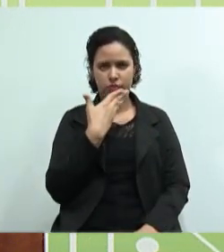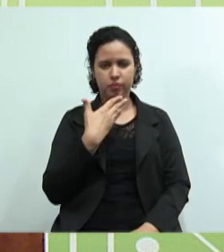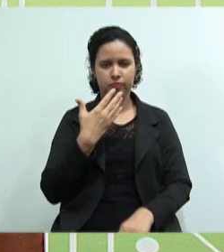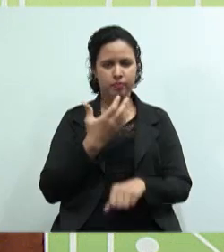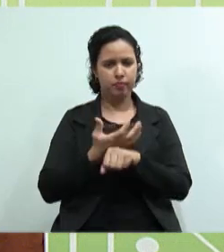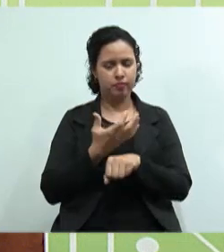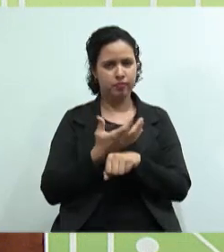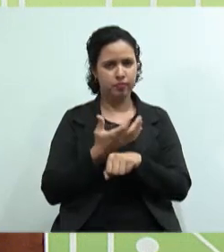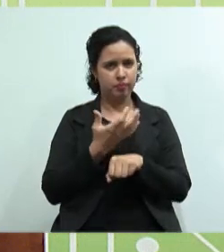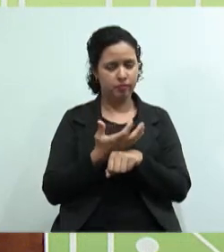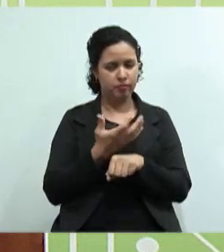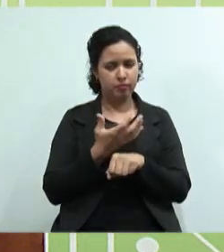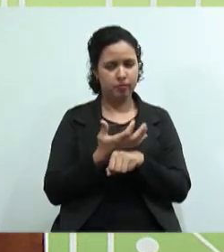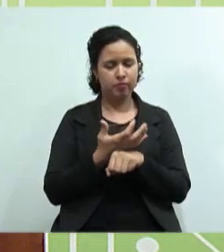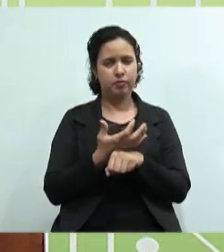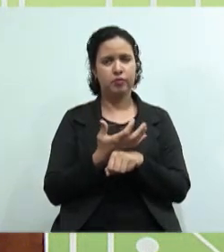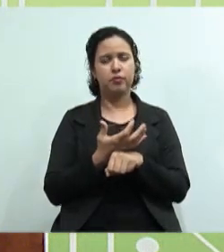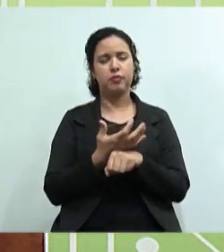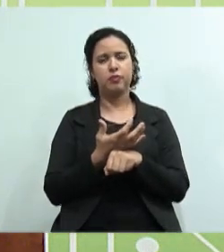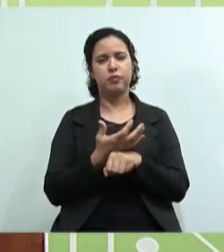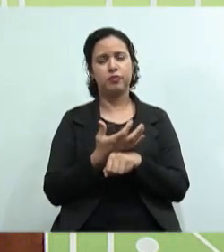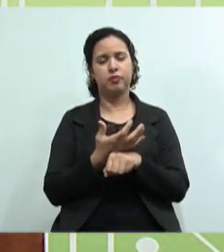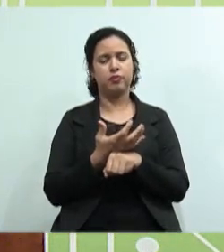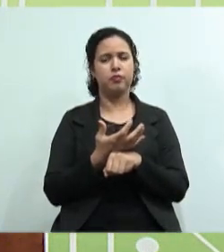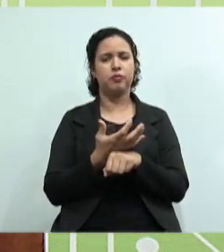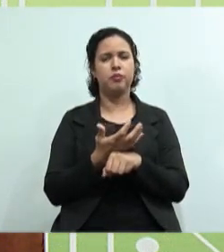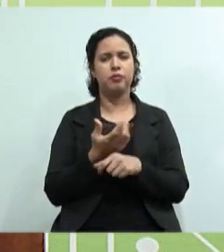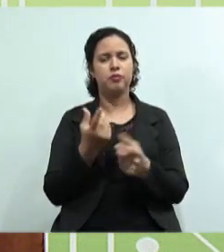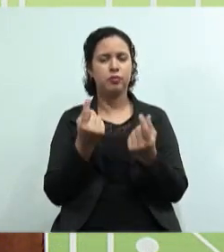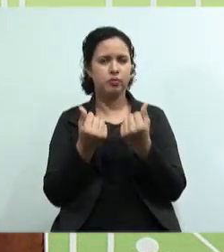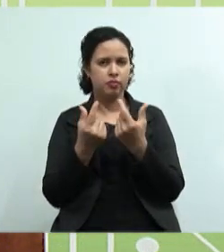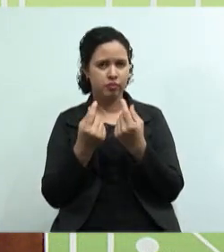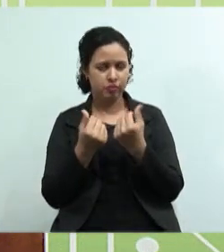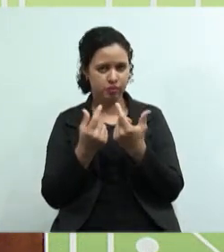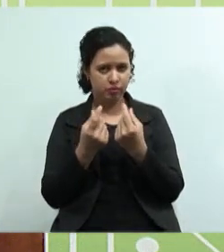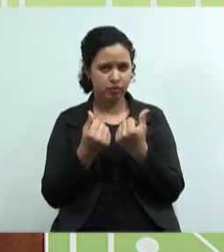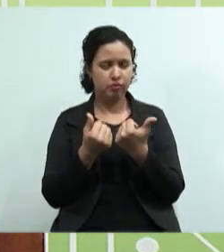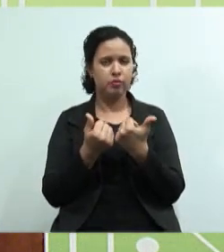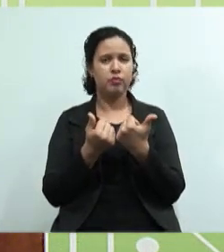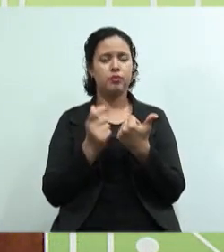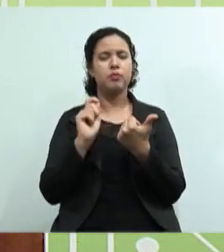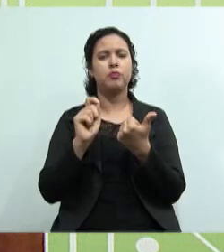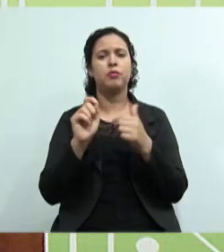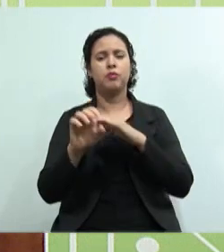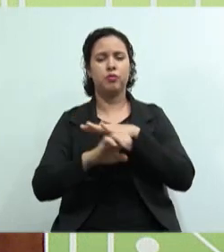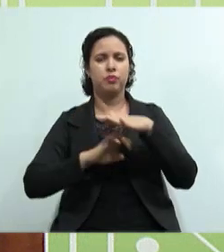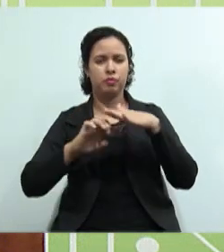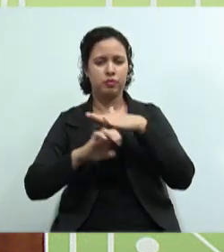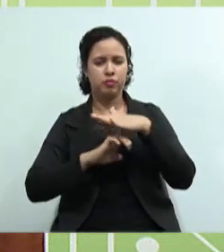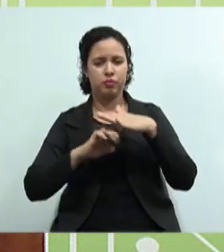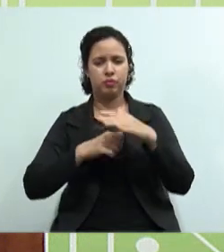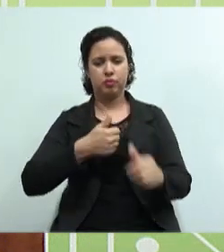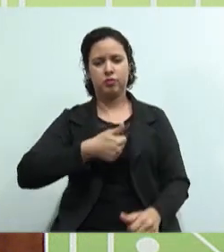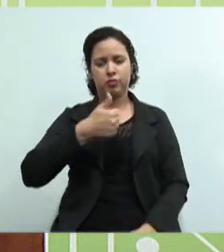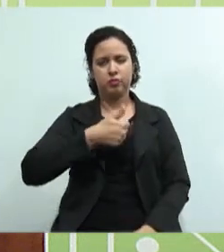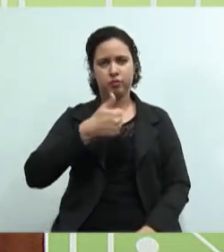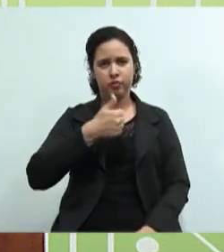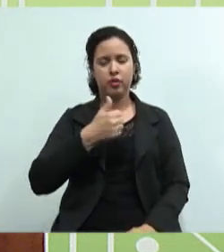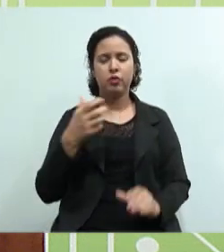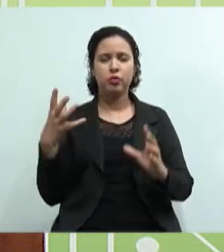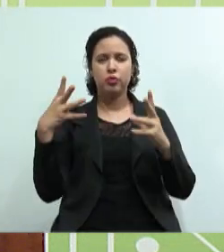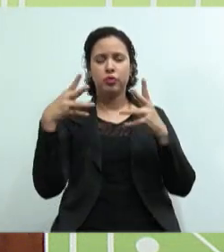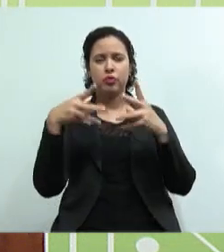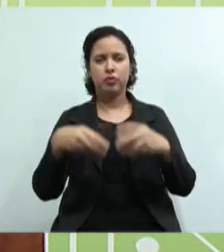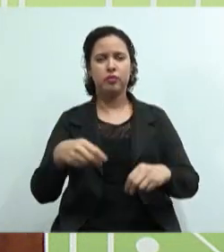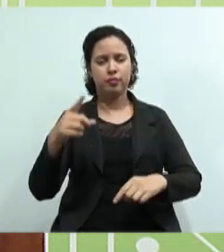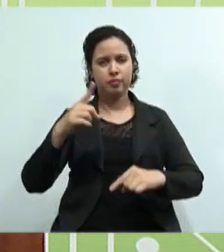de contabilidade de cooperativas 1, que nós trabalhamos o doce. Então, todos os materiais que vai para a produção